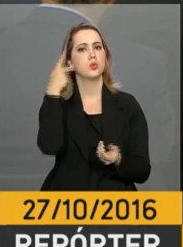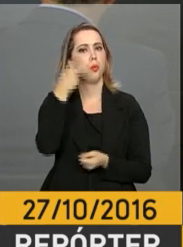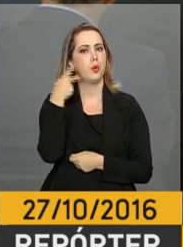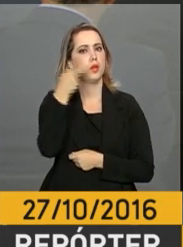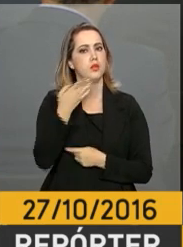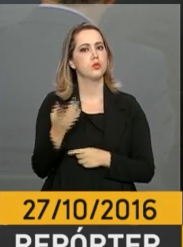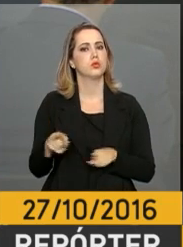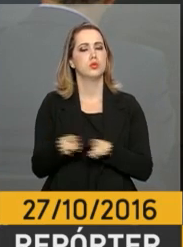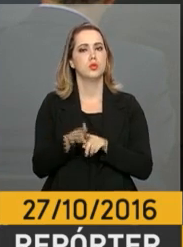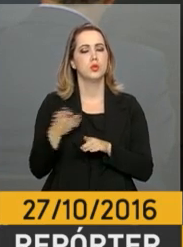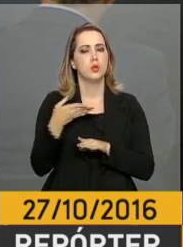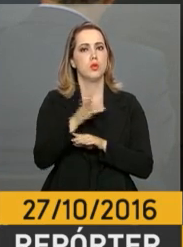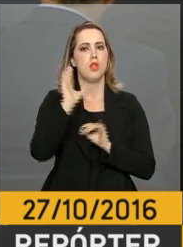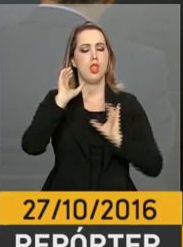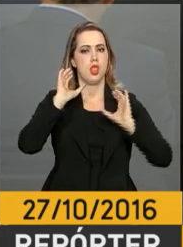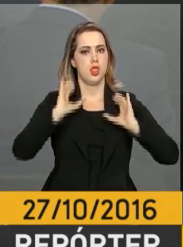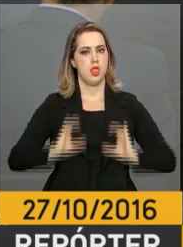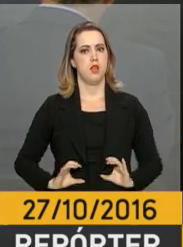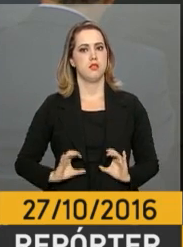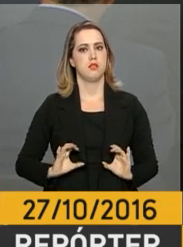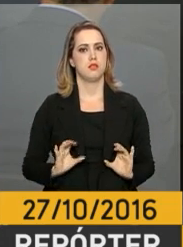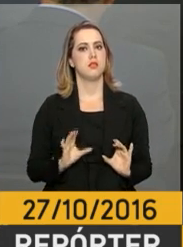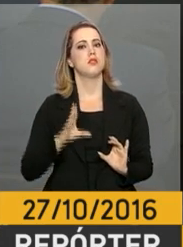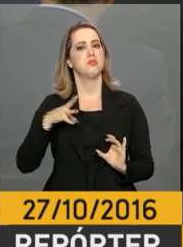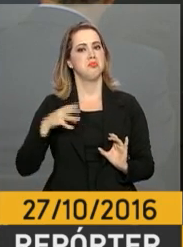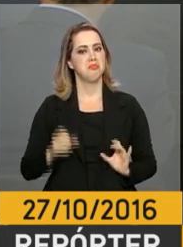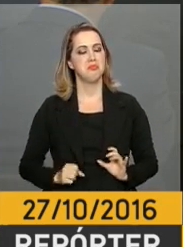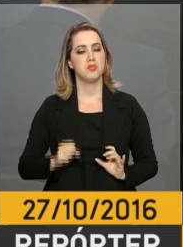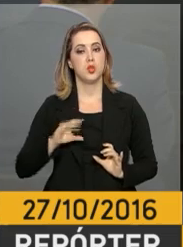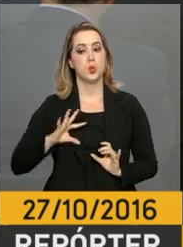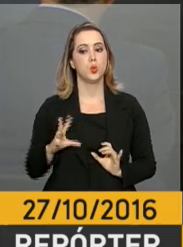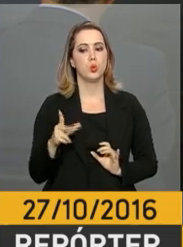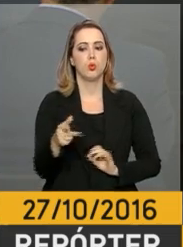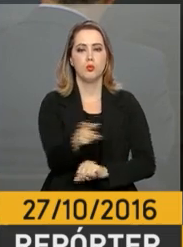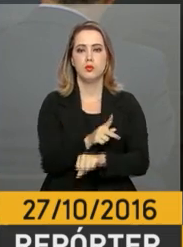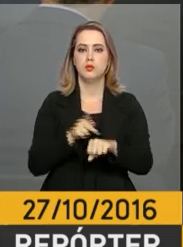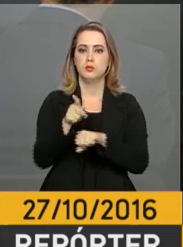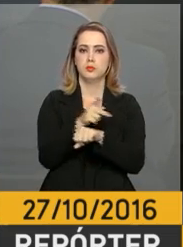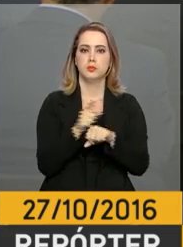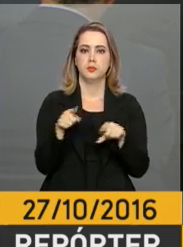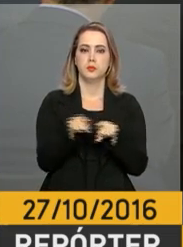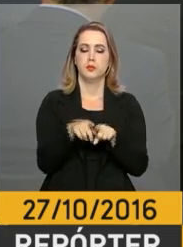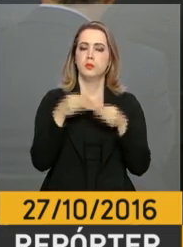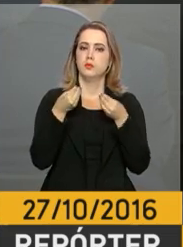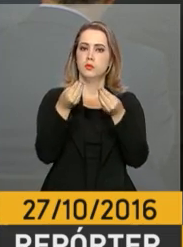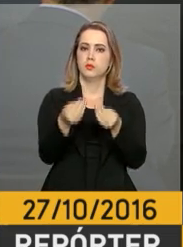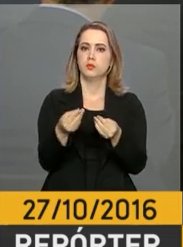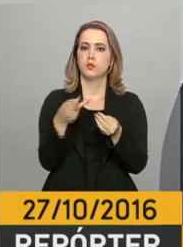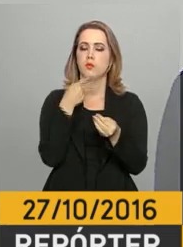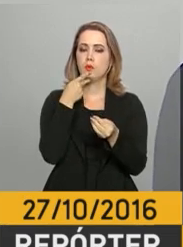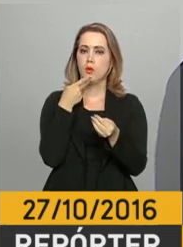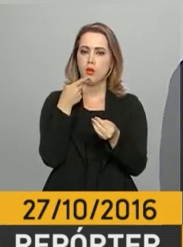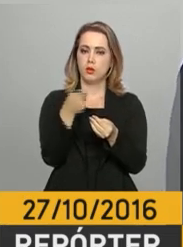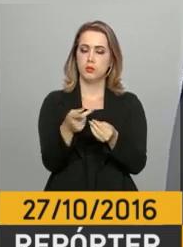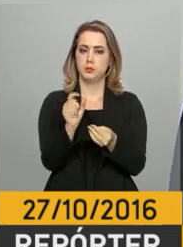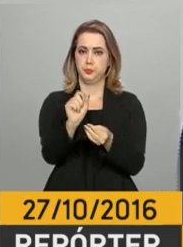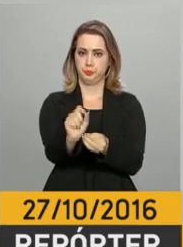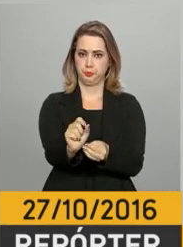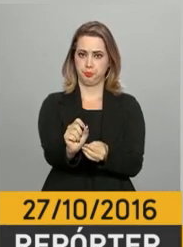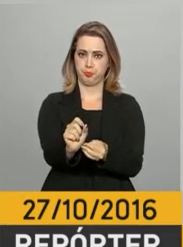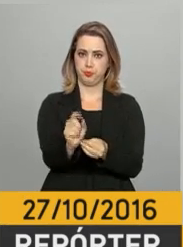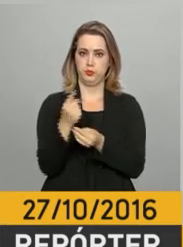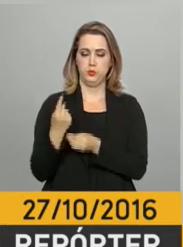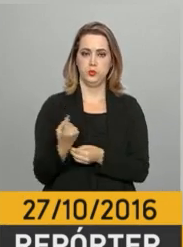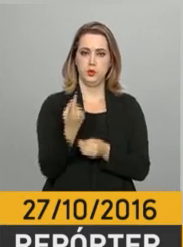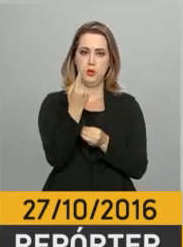cidadania muito intensa em todos os seus países e aqui eu quero registrar um fato que sempre me chamou